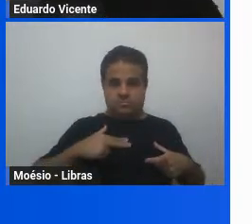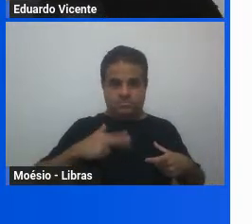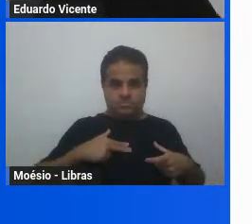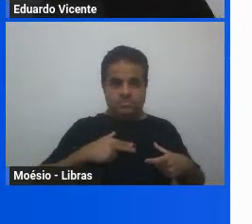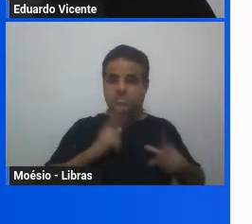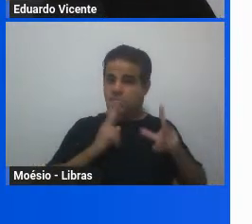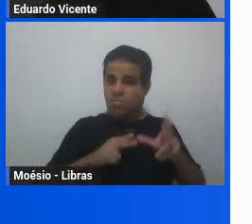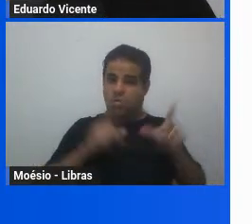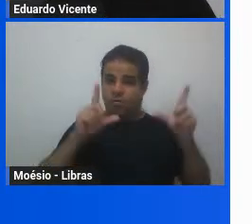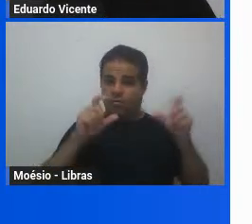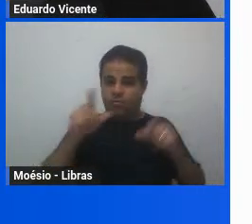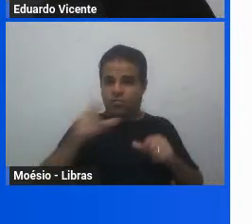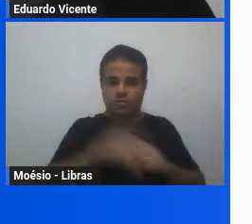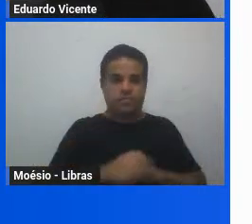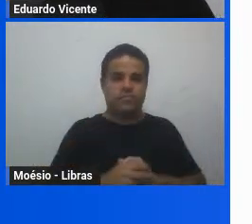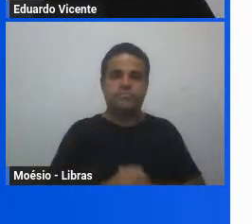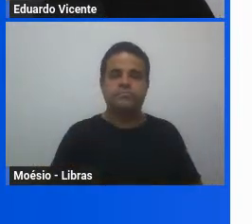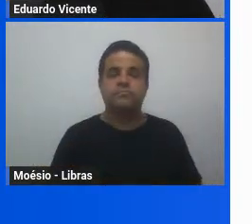aí?